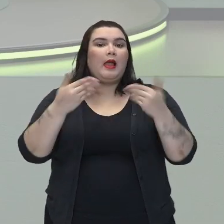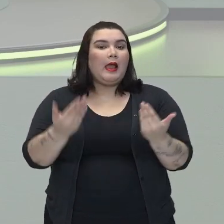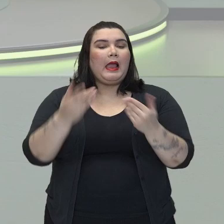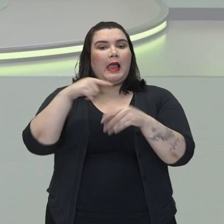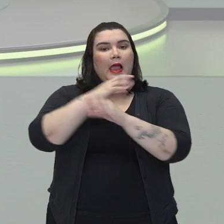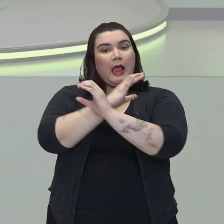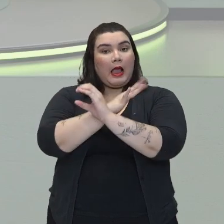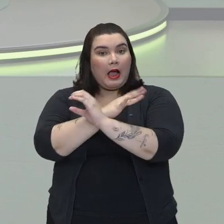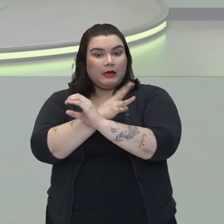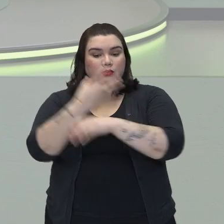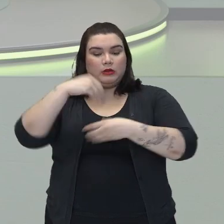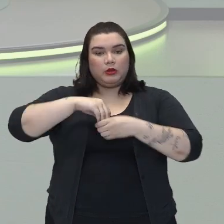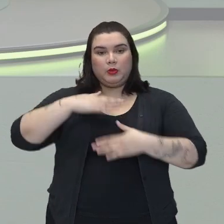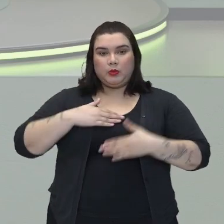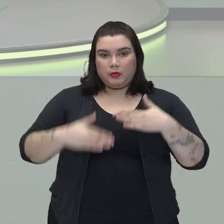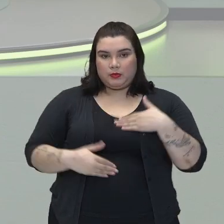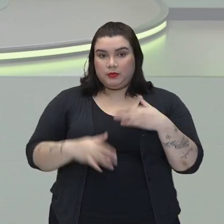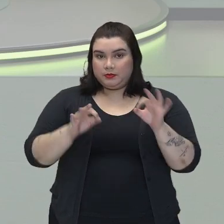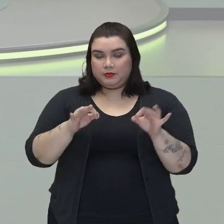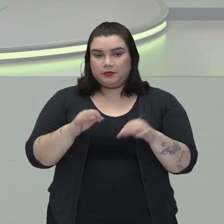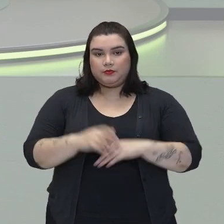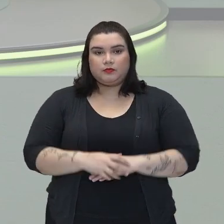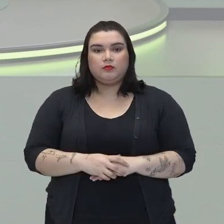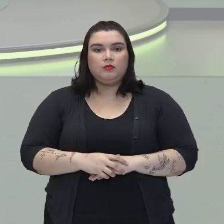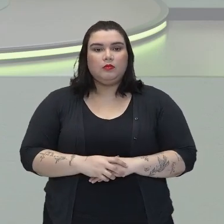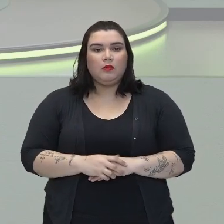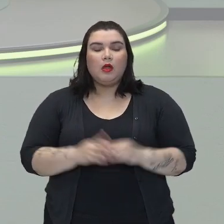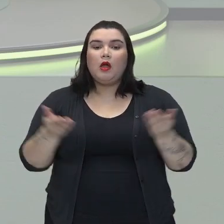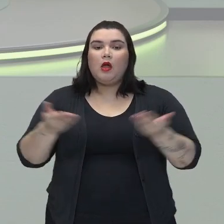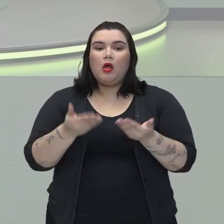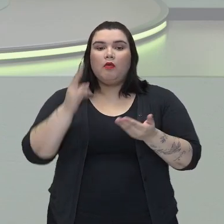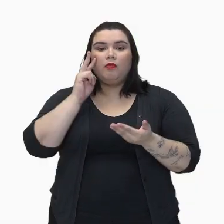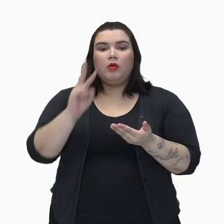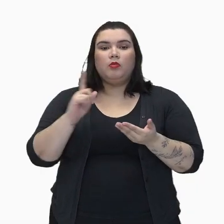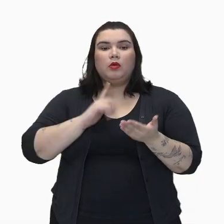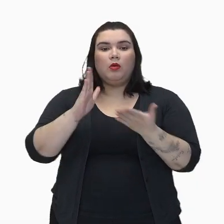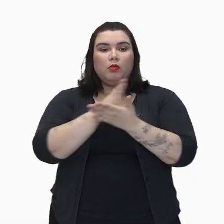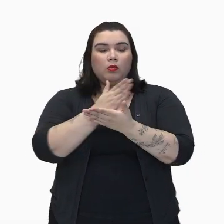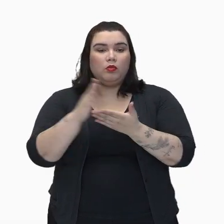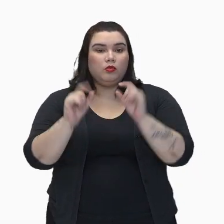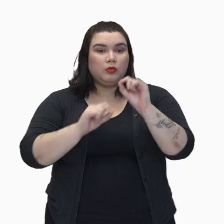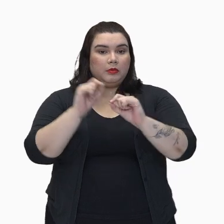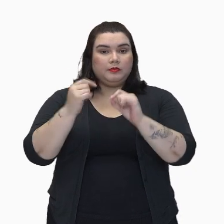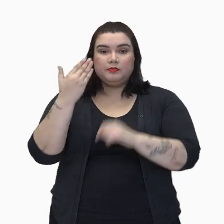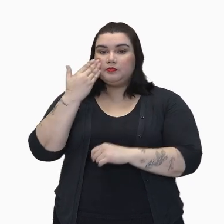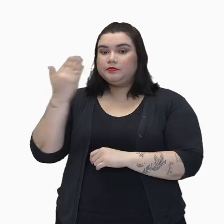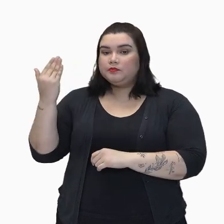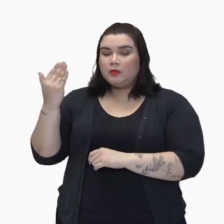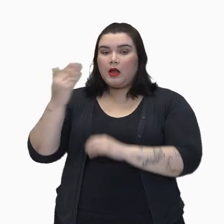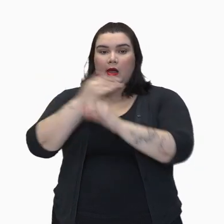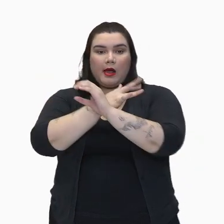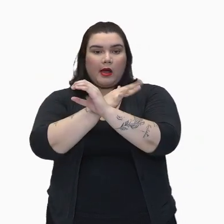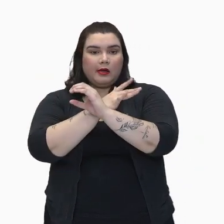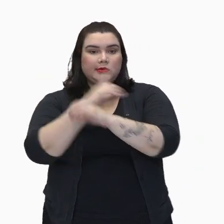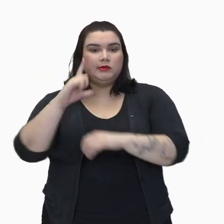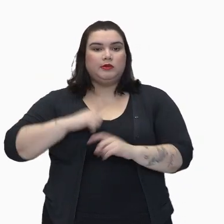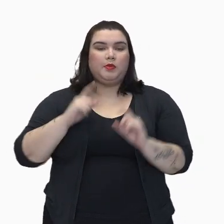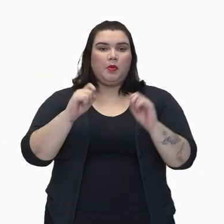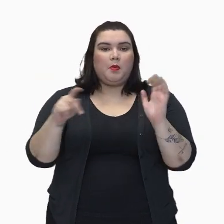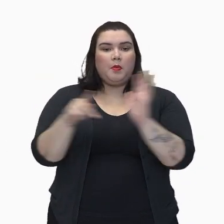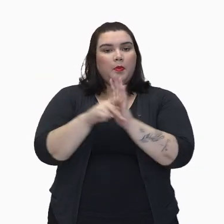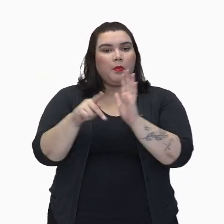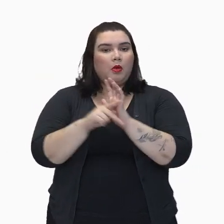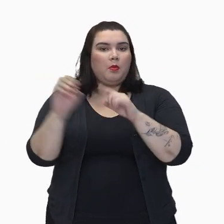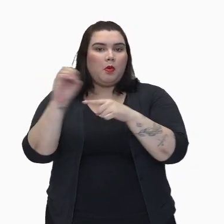nosso organismo. E agora vamos ver a aplicação de alguns ácidos carboxílicos. Observem. Eles estão presentes na